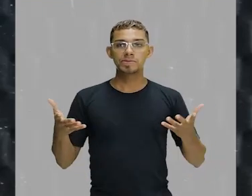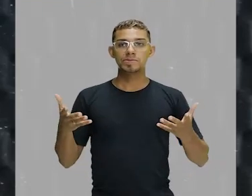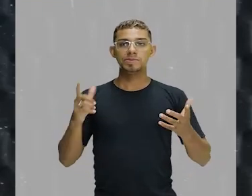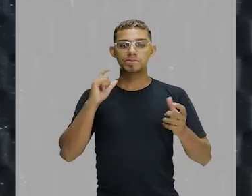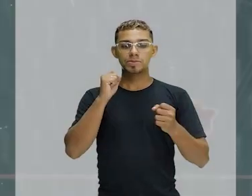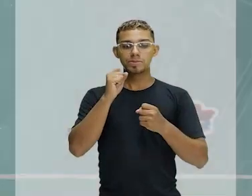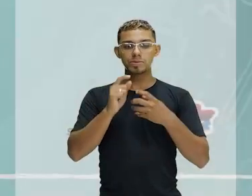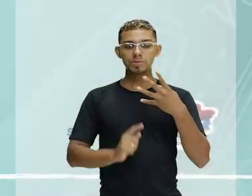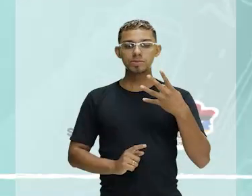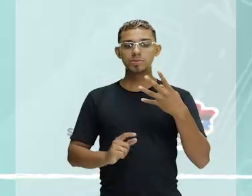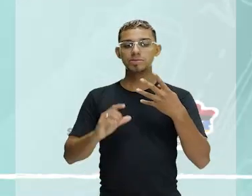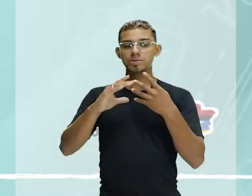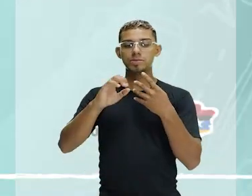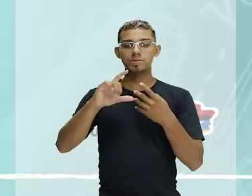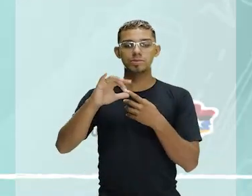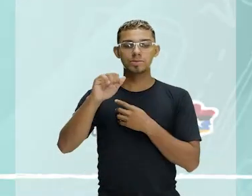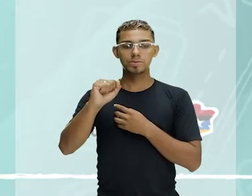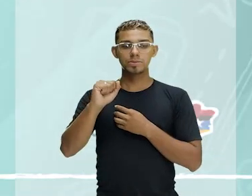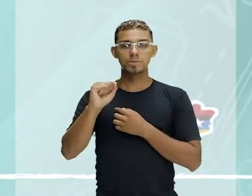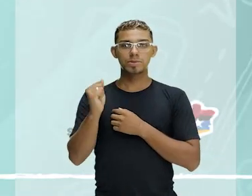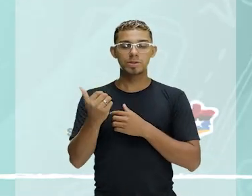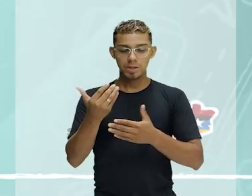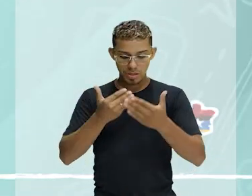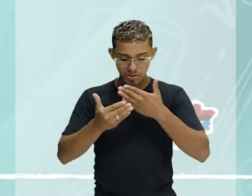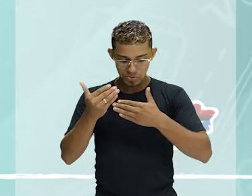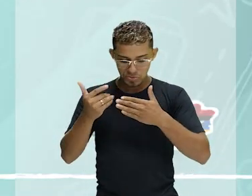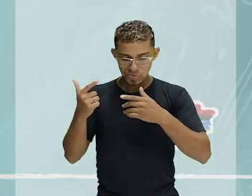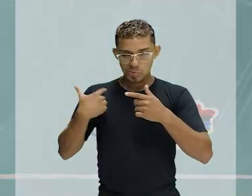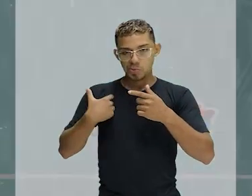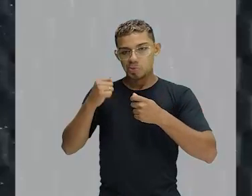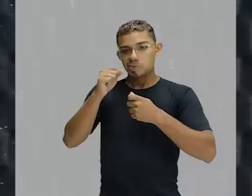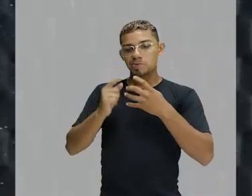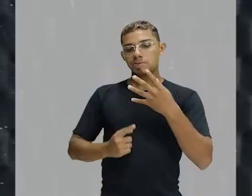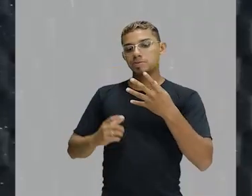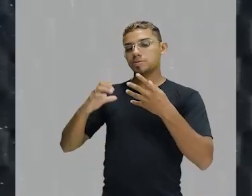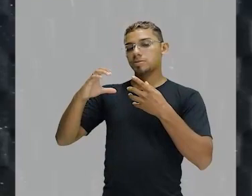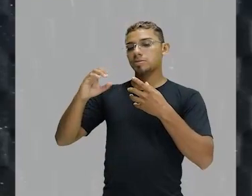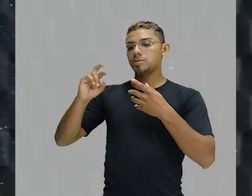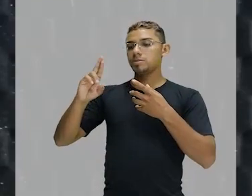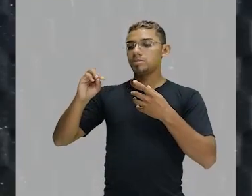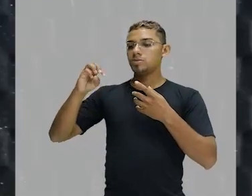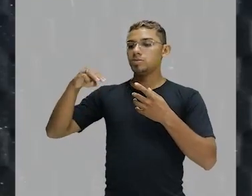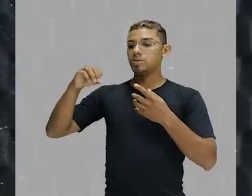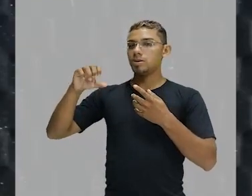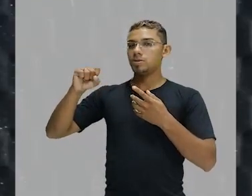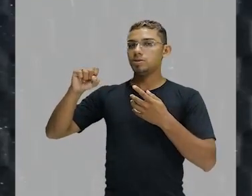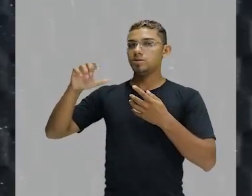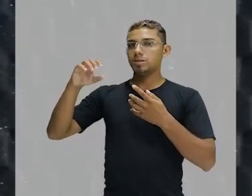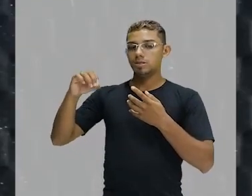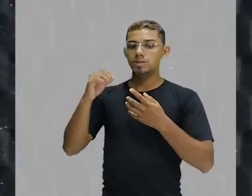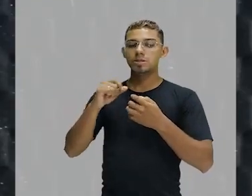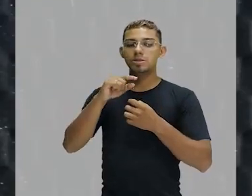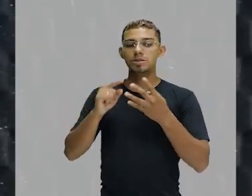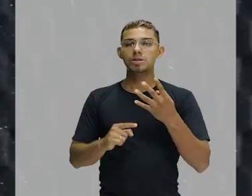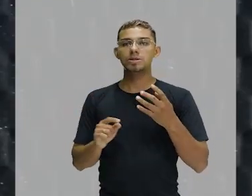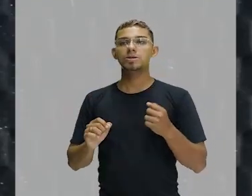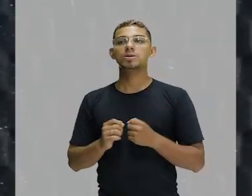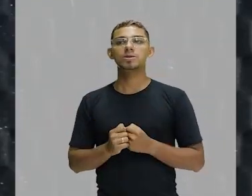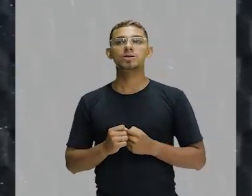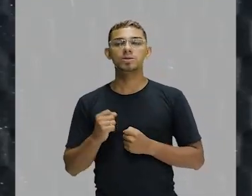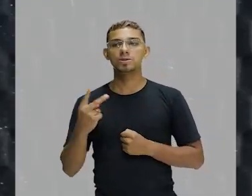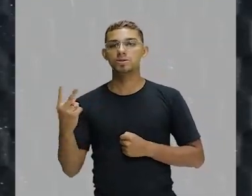com a metade de cromossomos. Antes a célula tinha 4 cromossomos, formou-se 4 células com 2